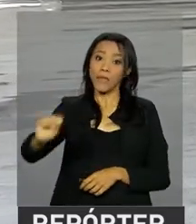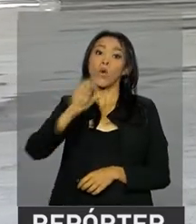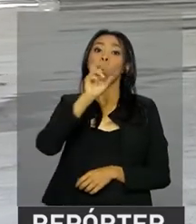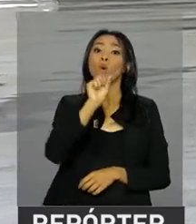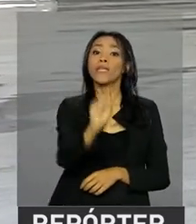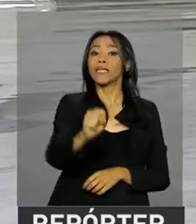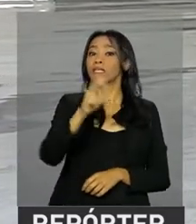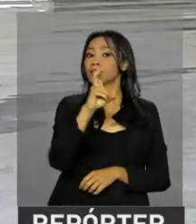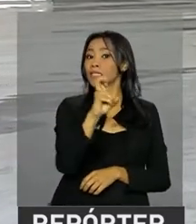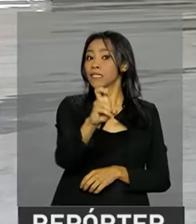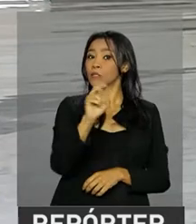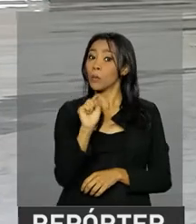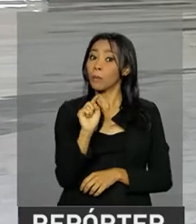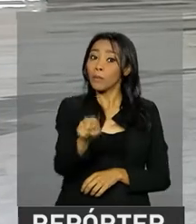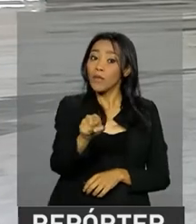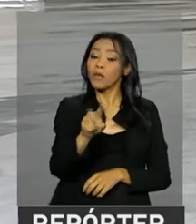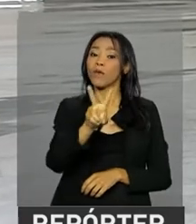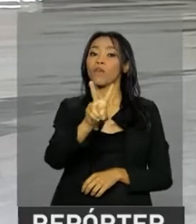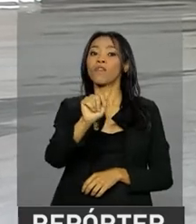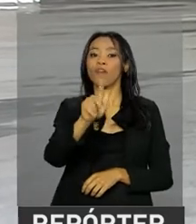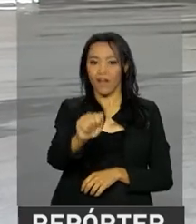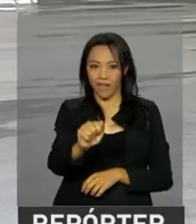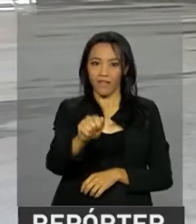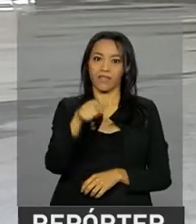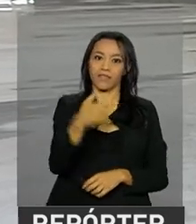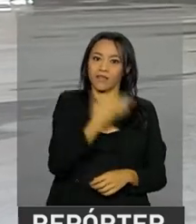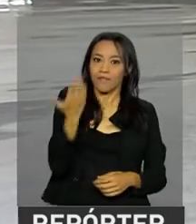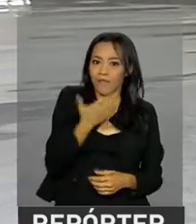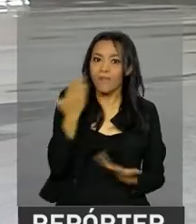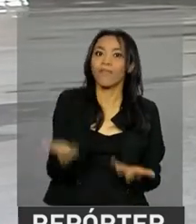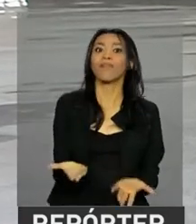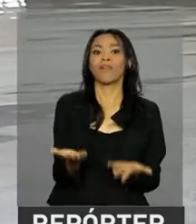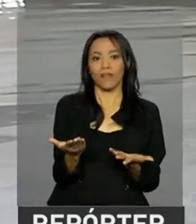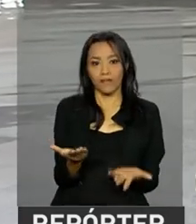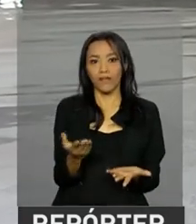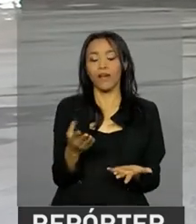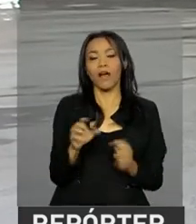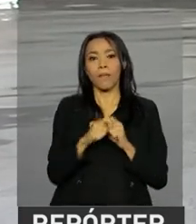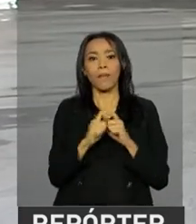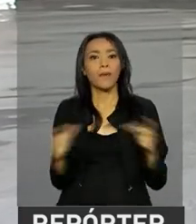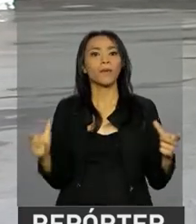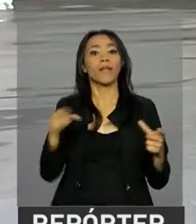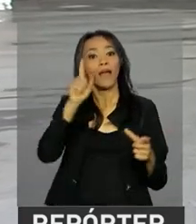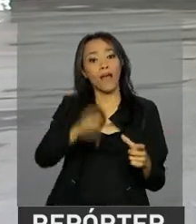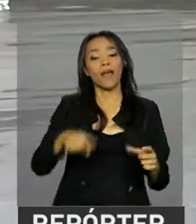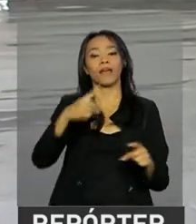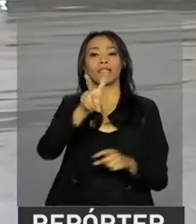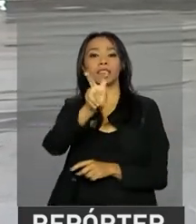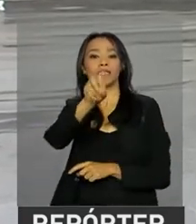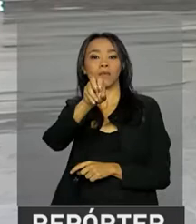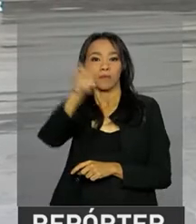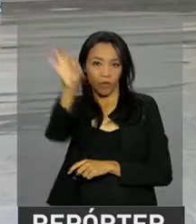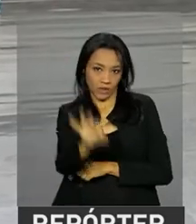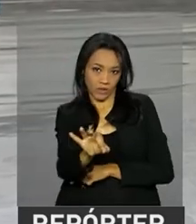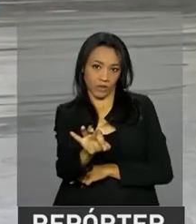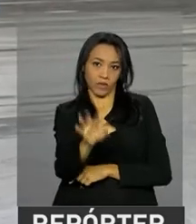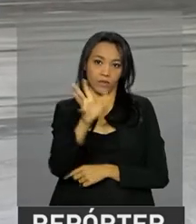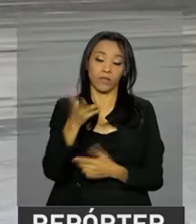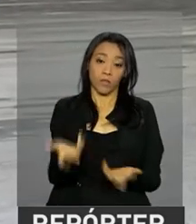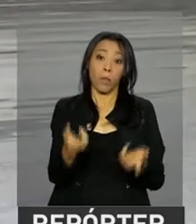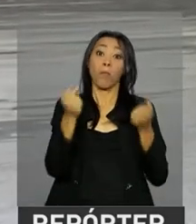mil vagas remanescentes do ProUni, a maior parte delas para bolsas parciais. Leandro, podem concorrer,